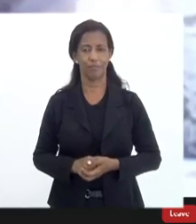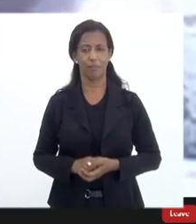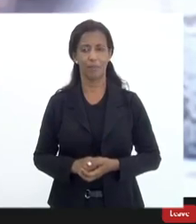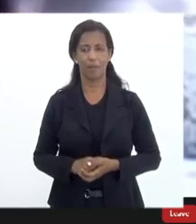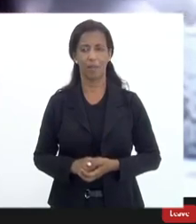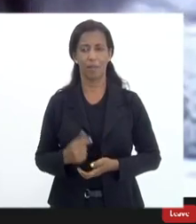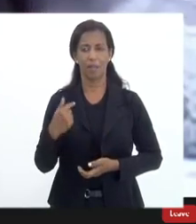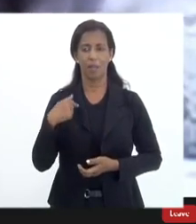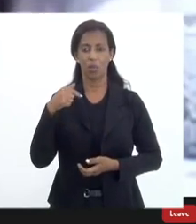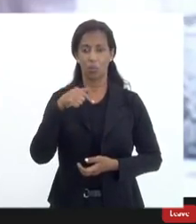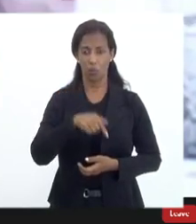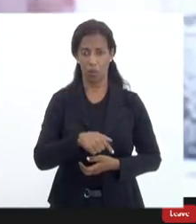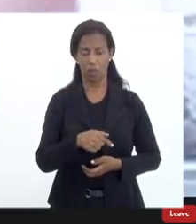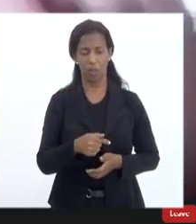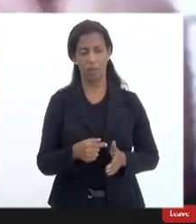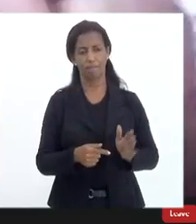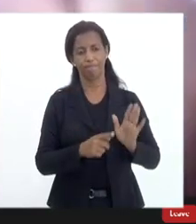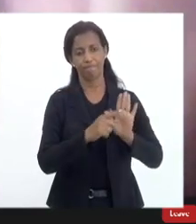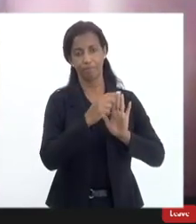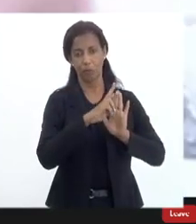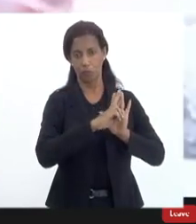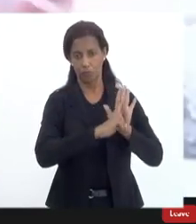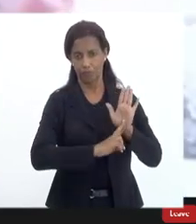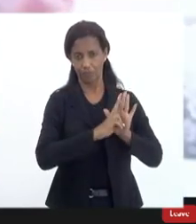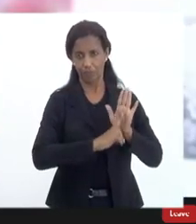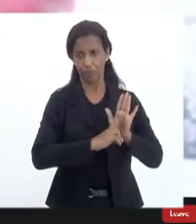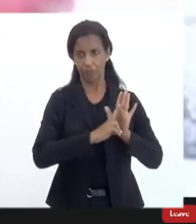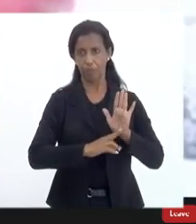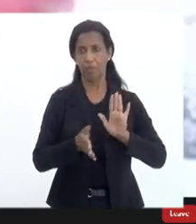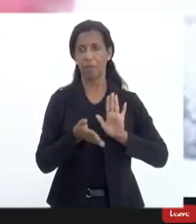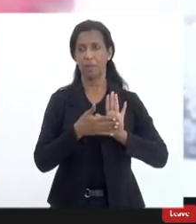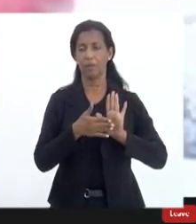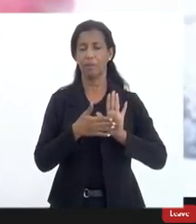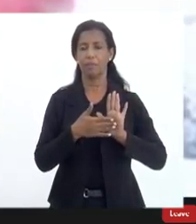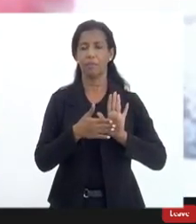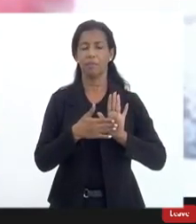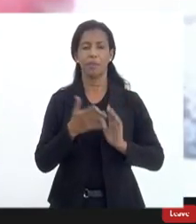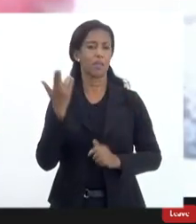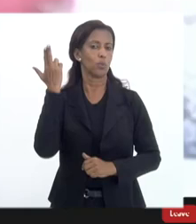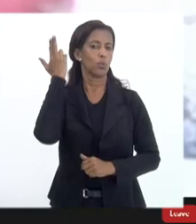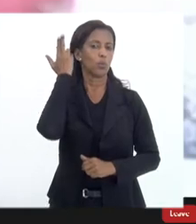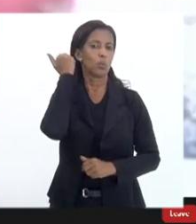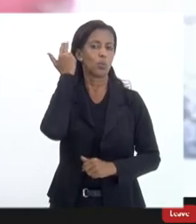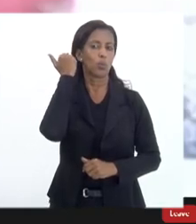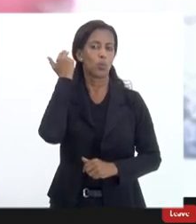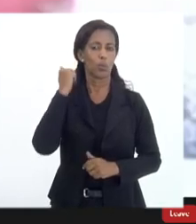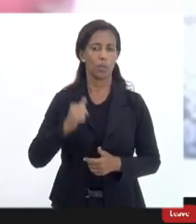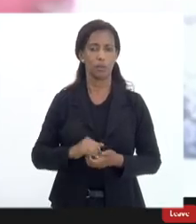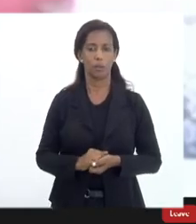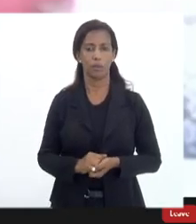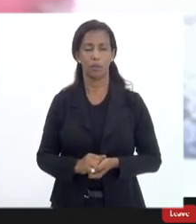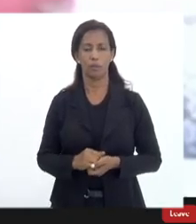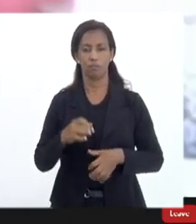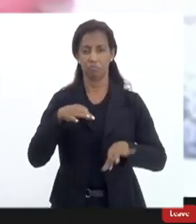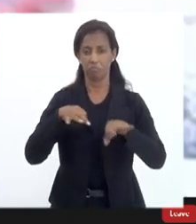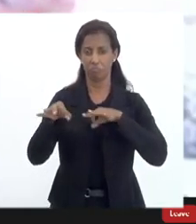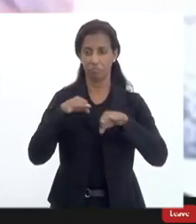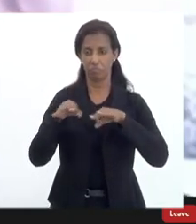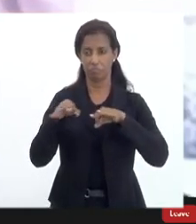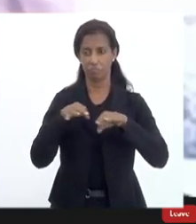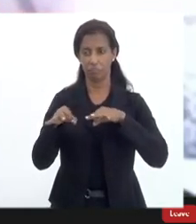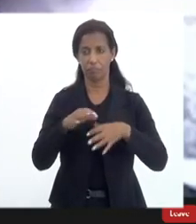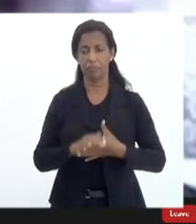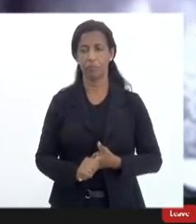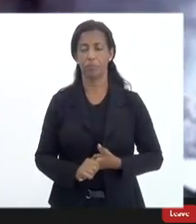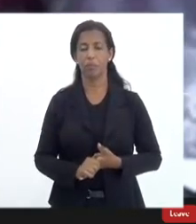com um levantamento que o mandato, nossa equipe do mandato do deputado Eliomar, fez sobre